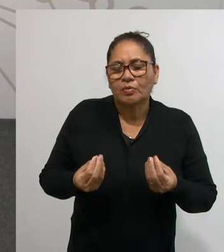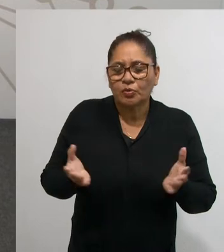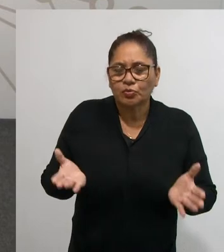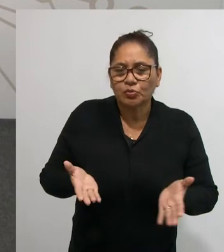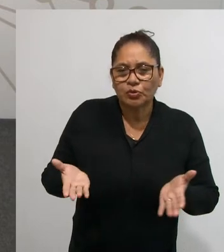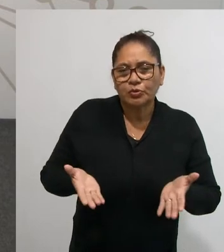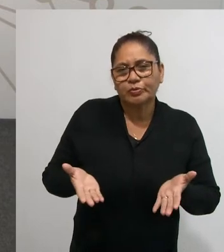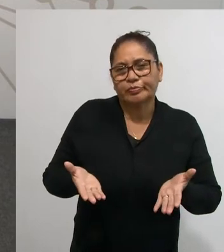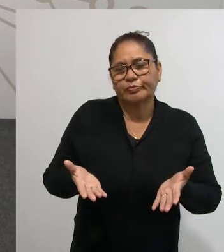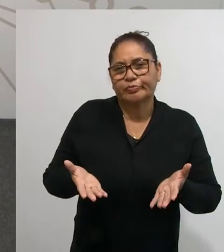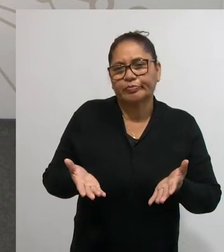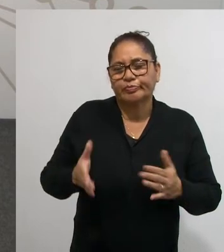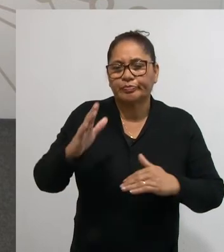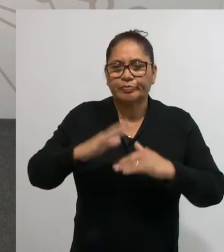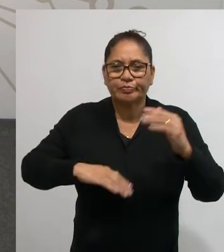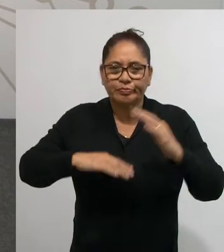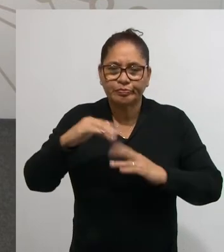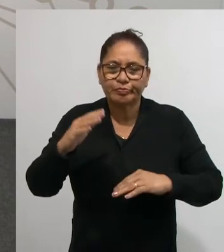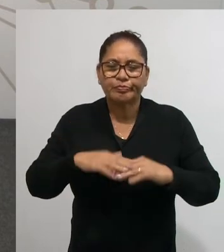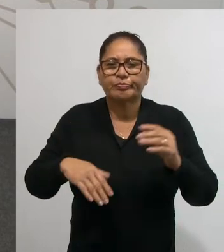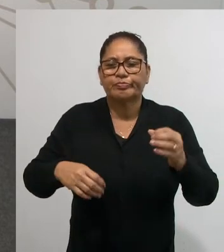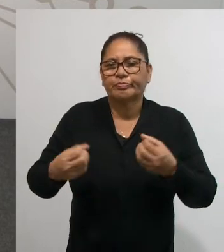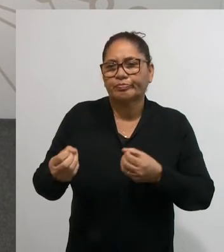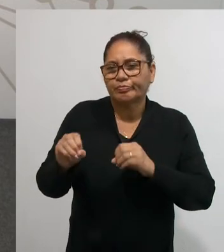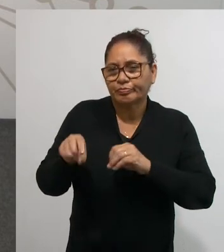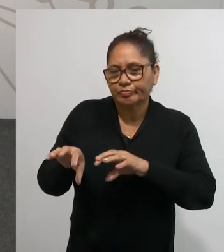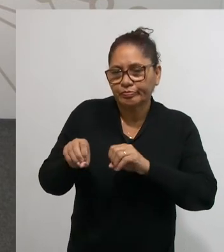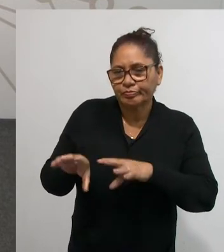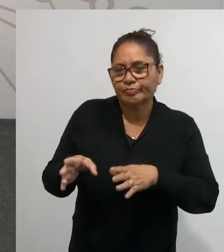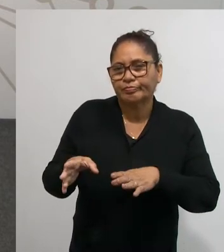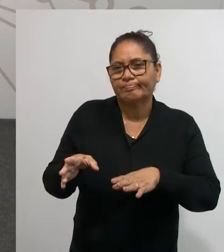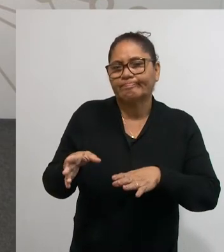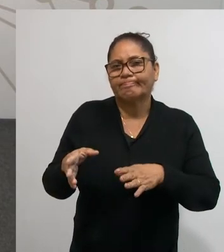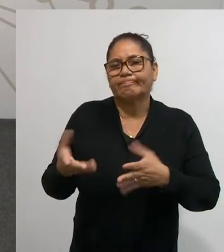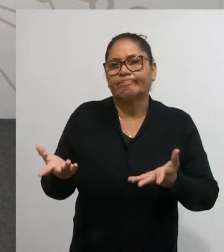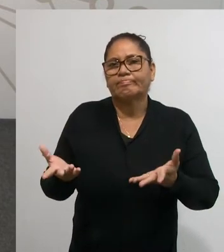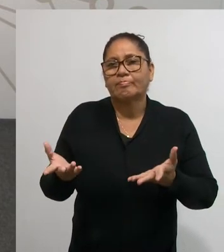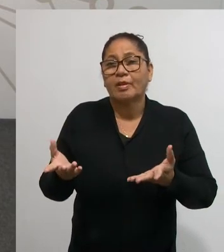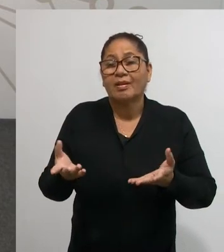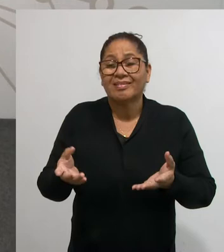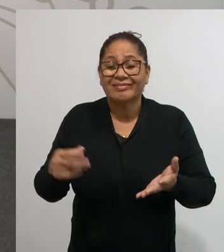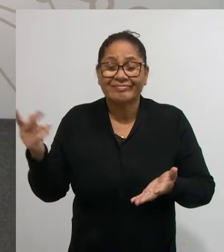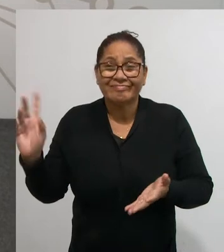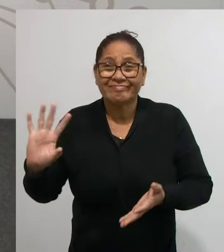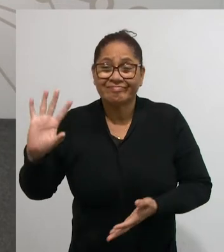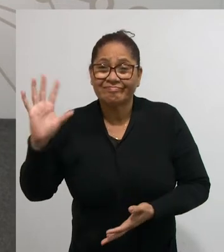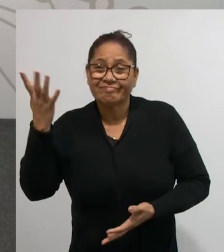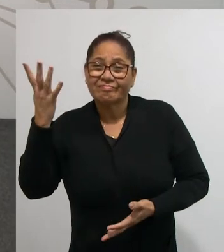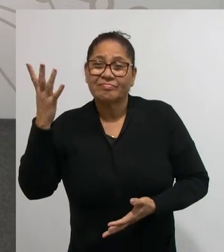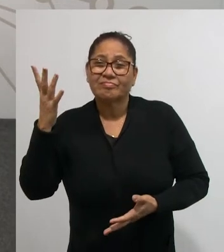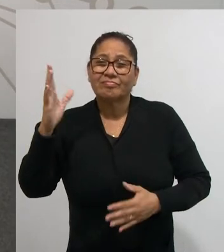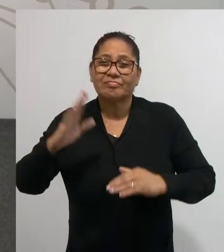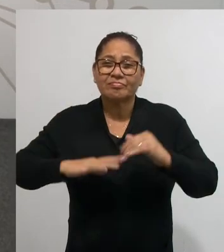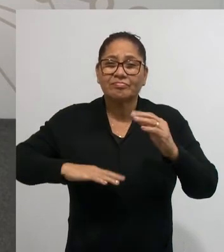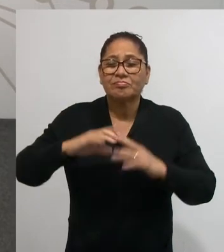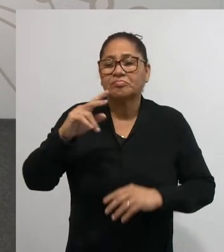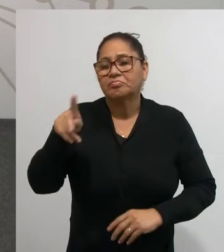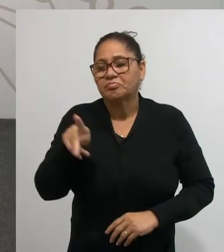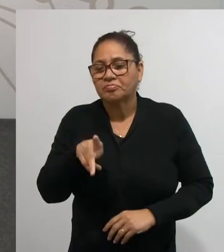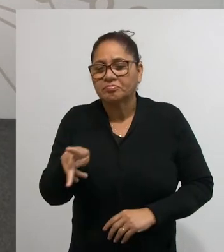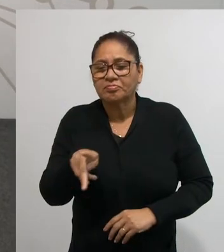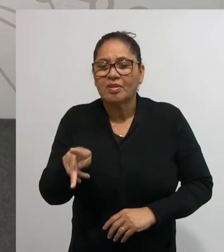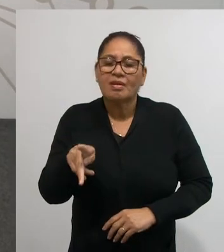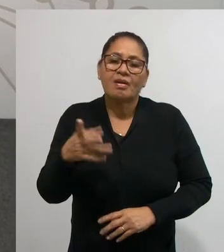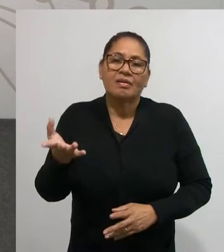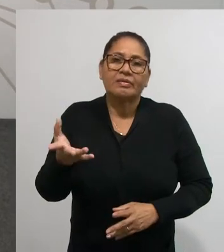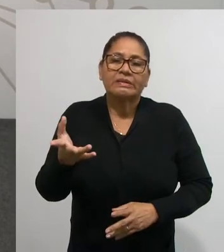na atualidade aos profissionais da educação para que isso ocorra é preciso que esse profissional Esse professor ele